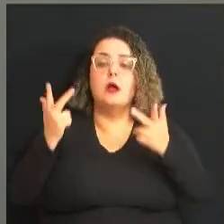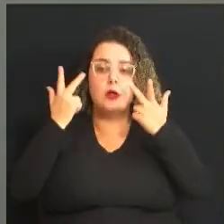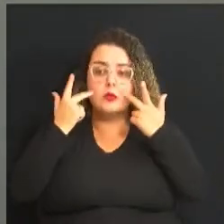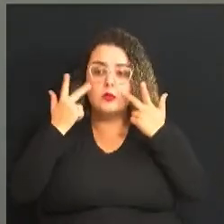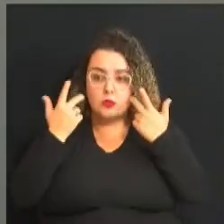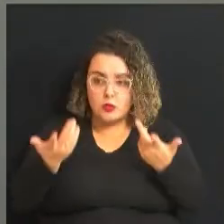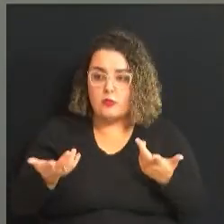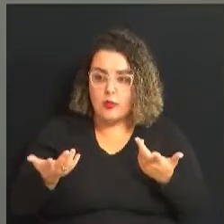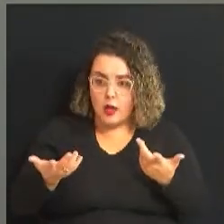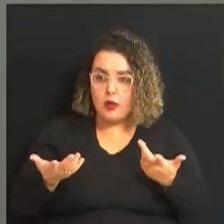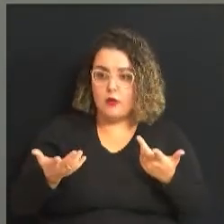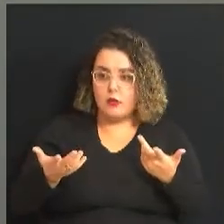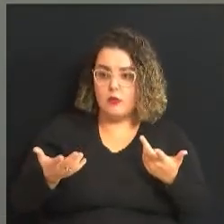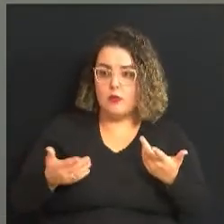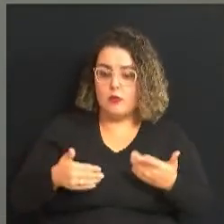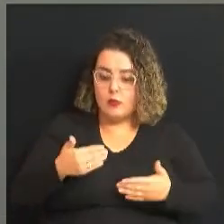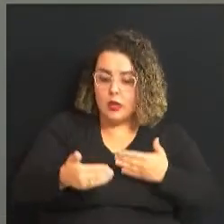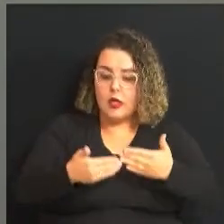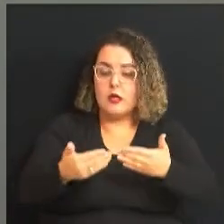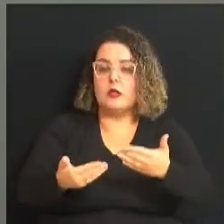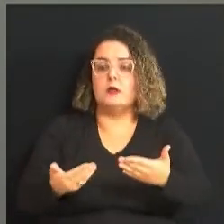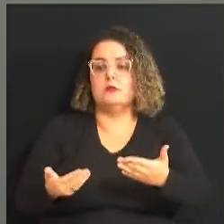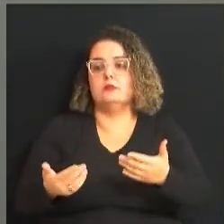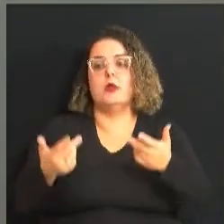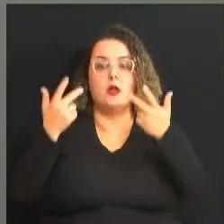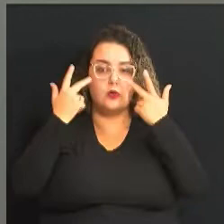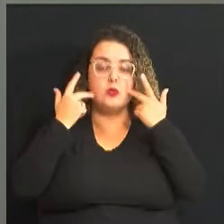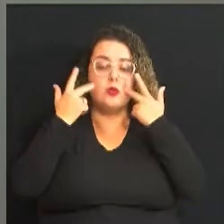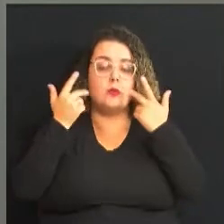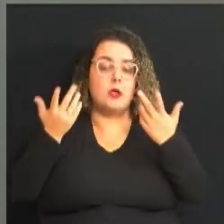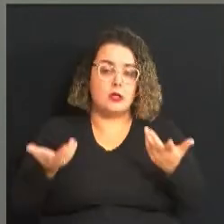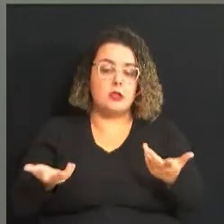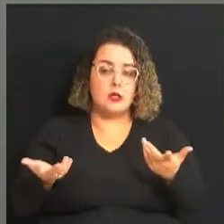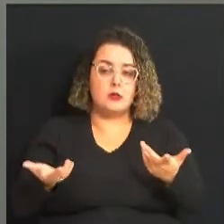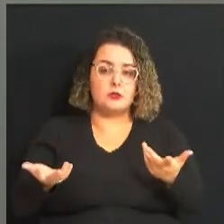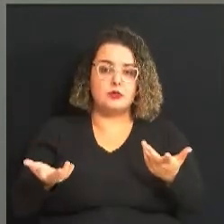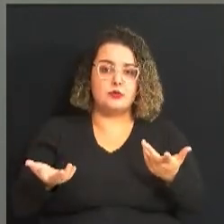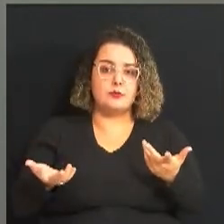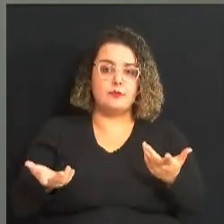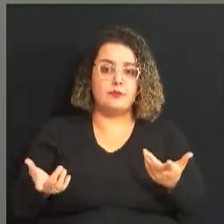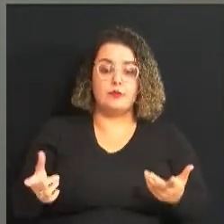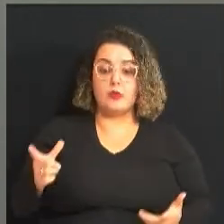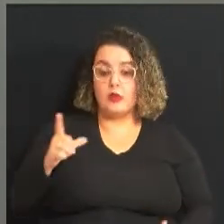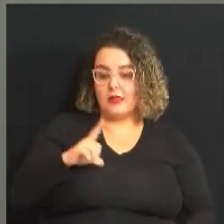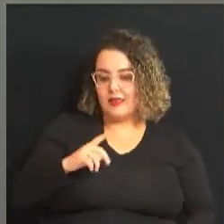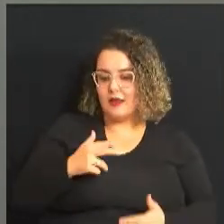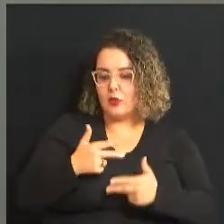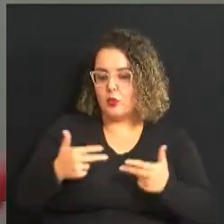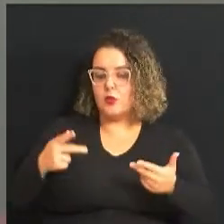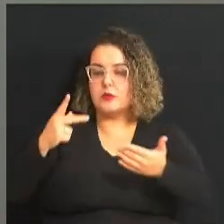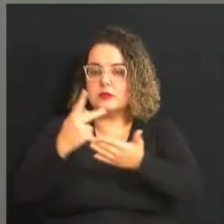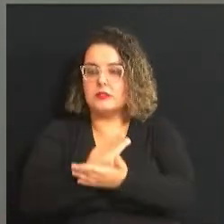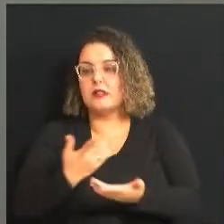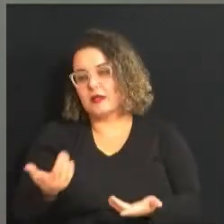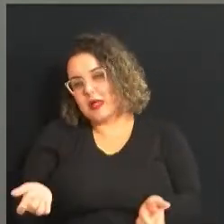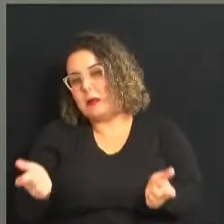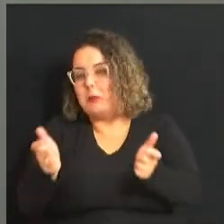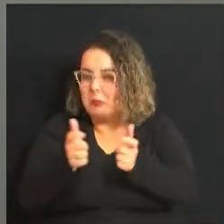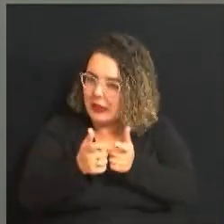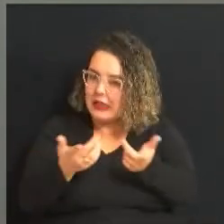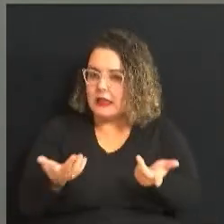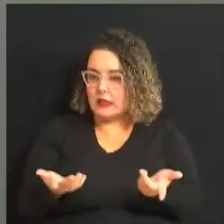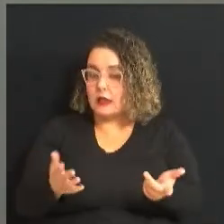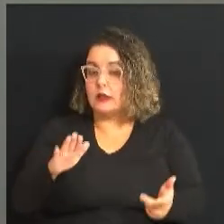ela vai cursando dentro da normalidade. A chance de ter alguma coisa errada ainda é pequena. Quando